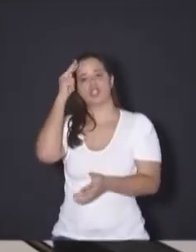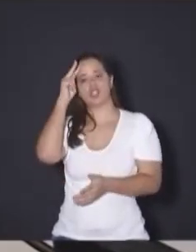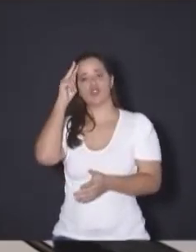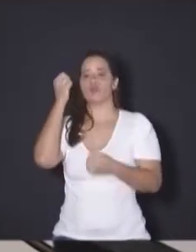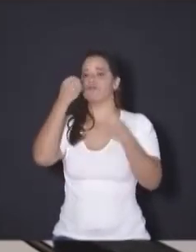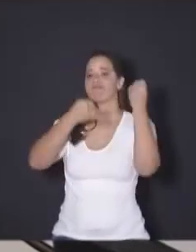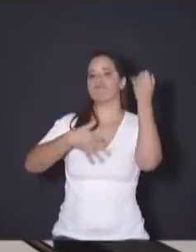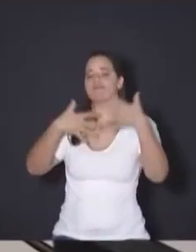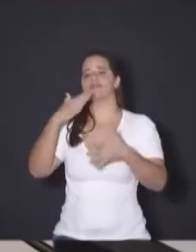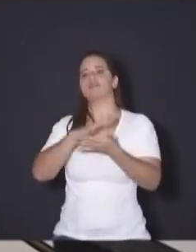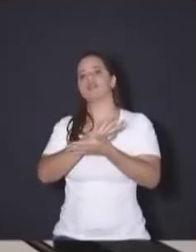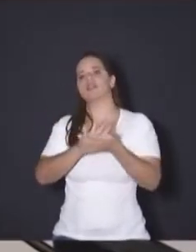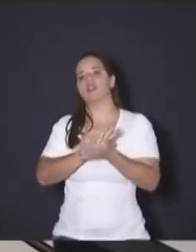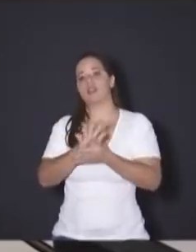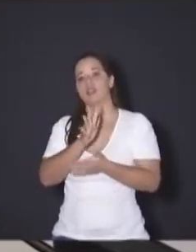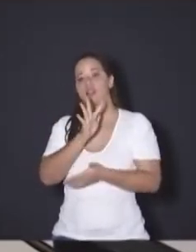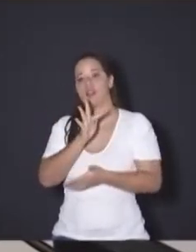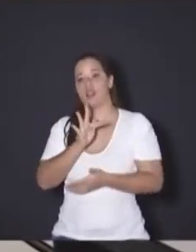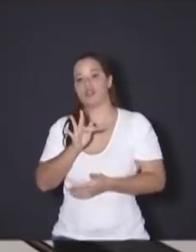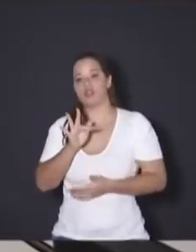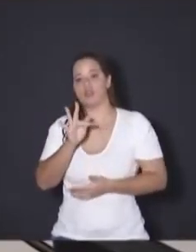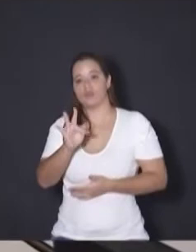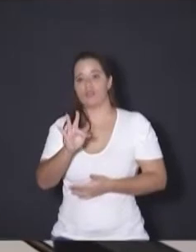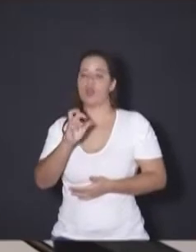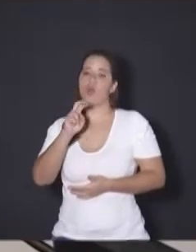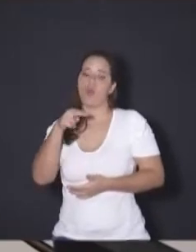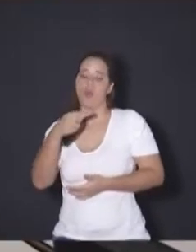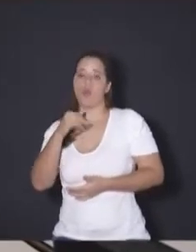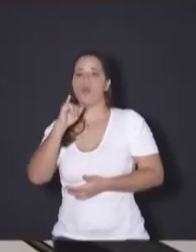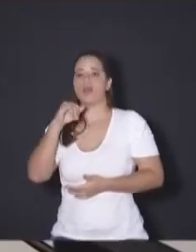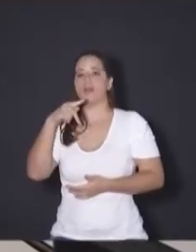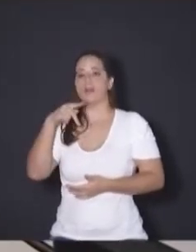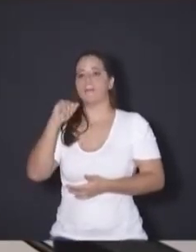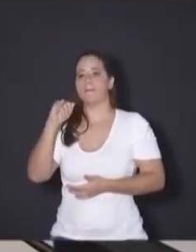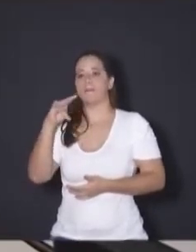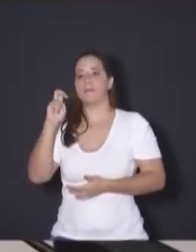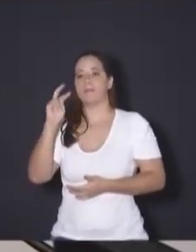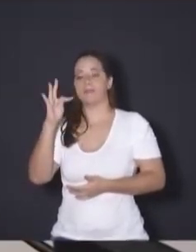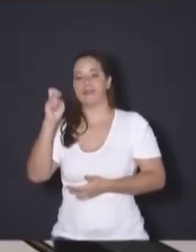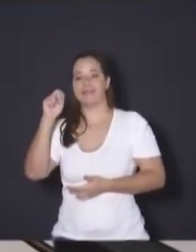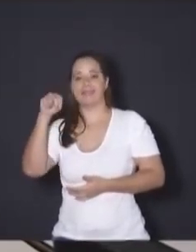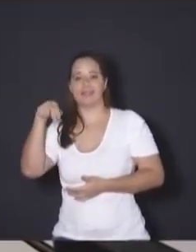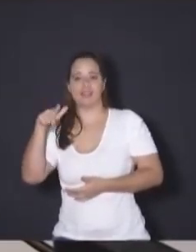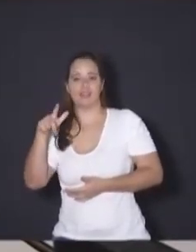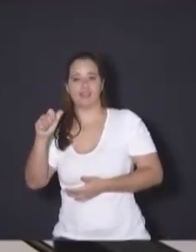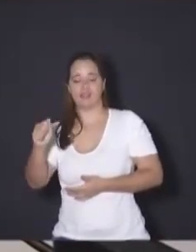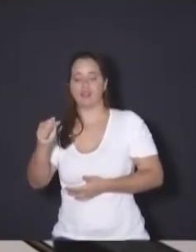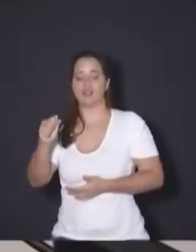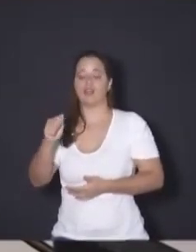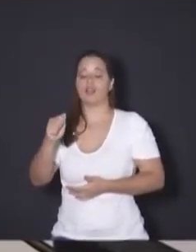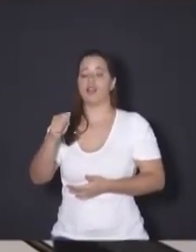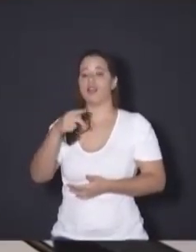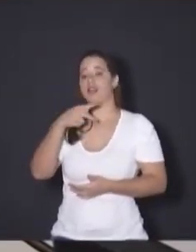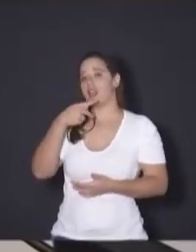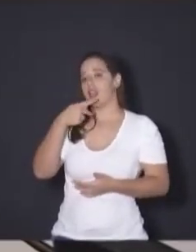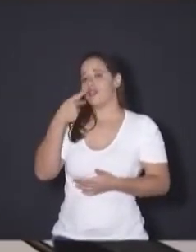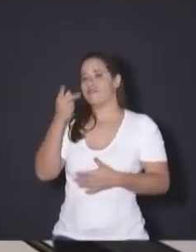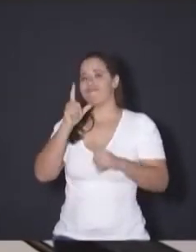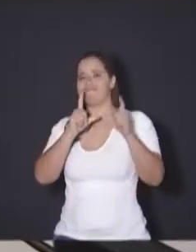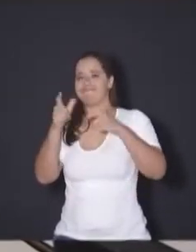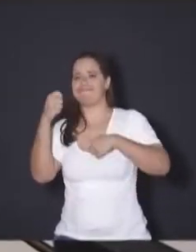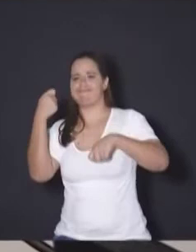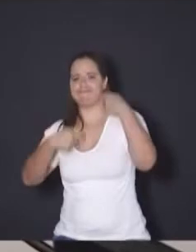contada lauro de freitas o ipitanga melhor dizendo foi palco de diversas